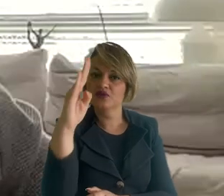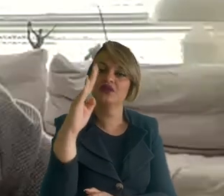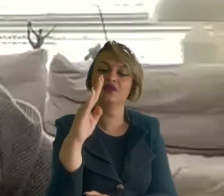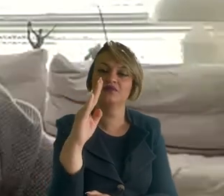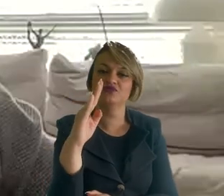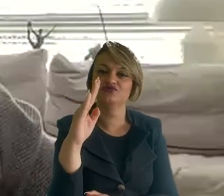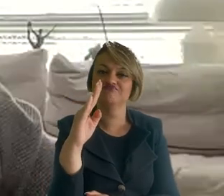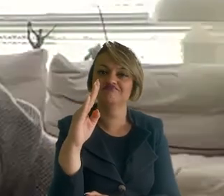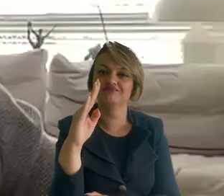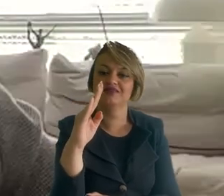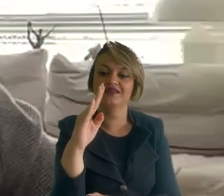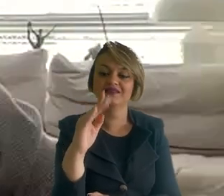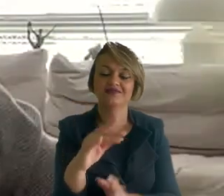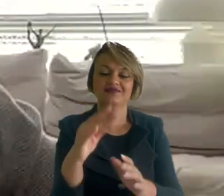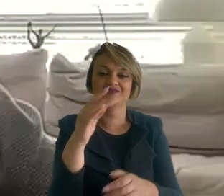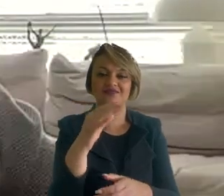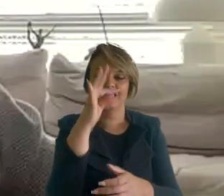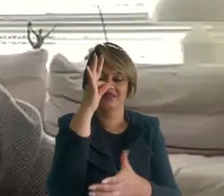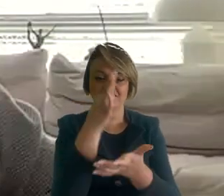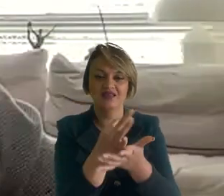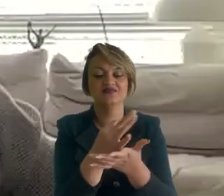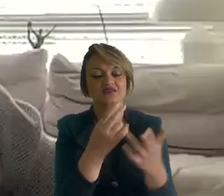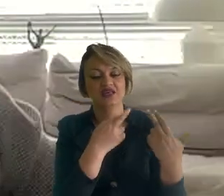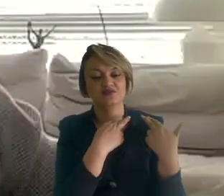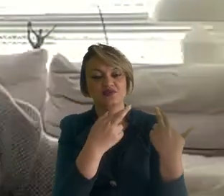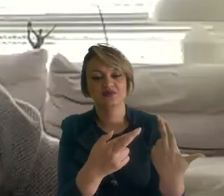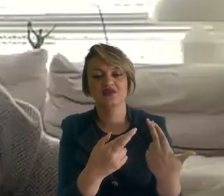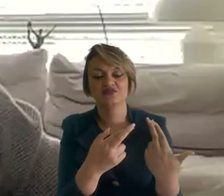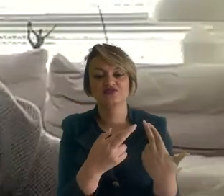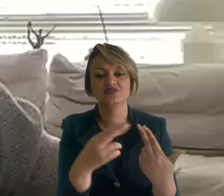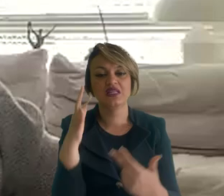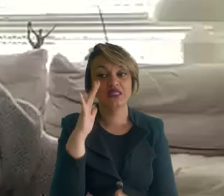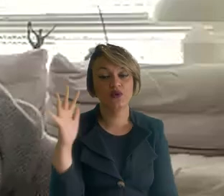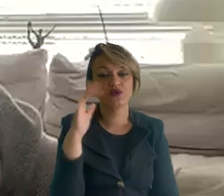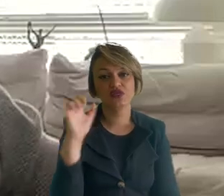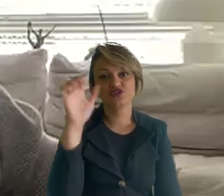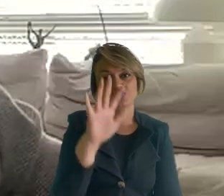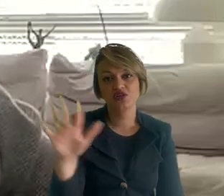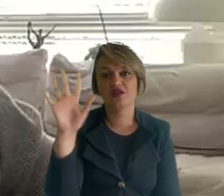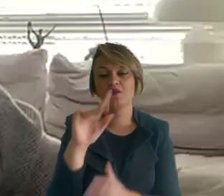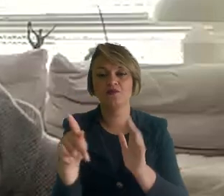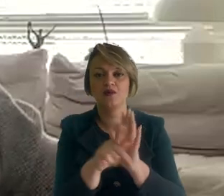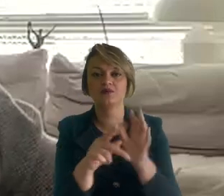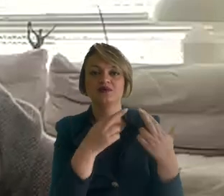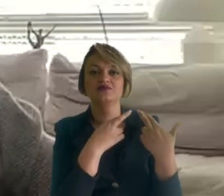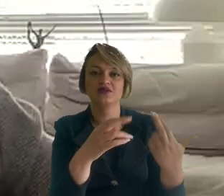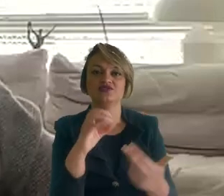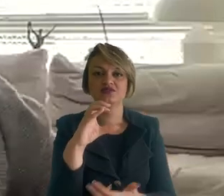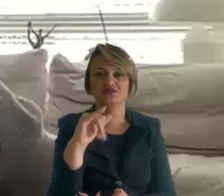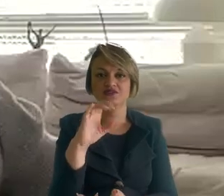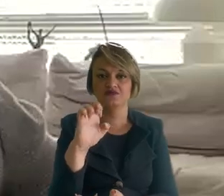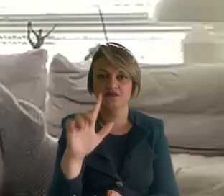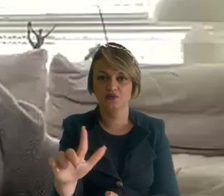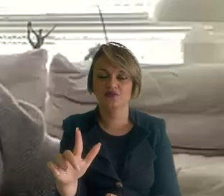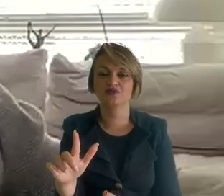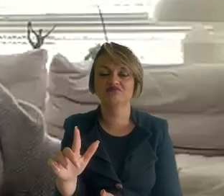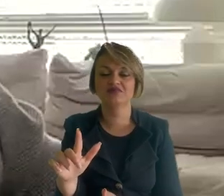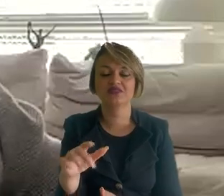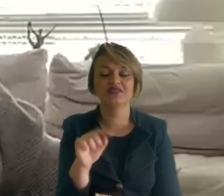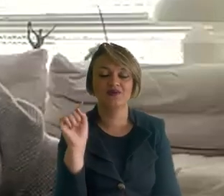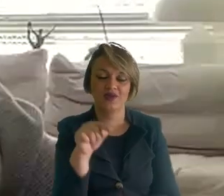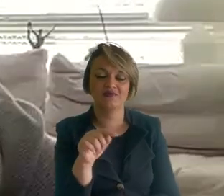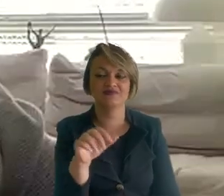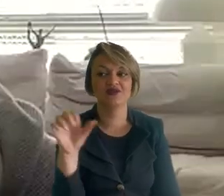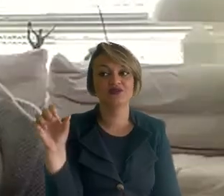fixador da tese da responsabilidade da teoria geral da responsabilidade civil que é subjetivo